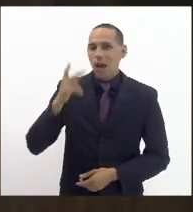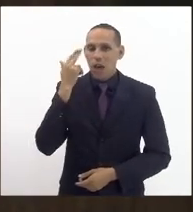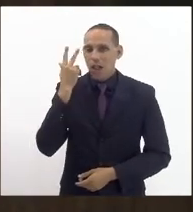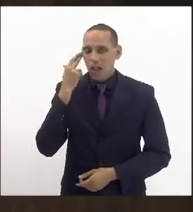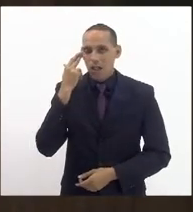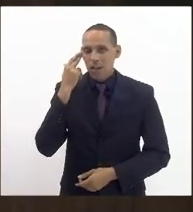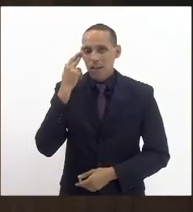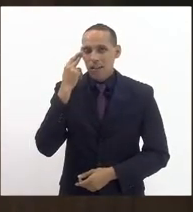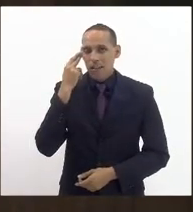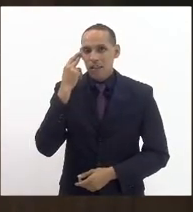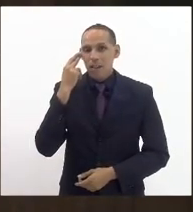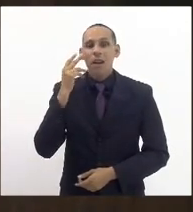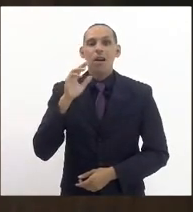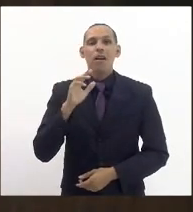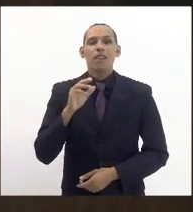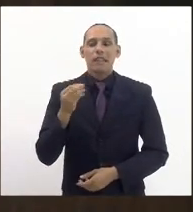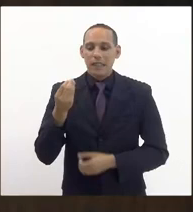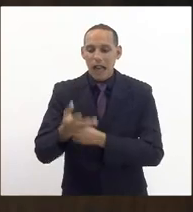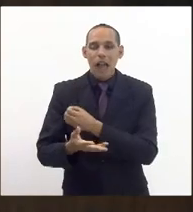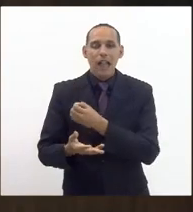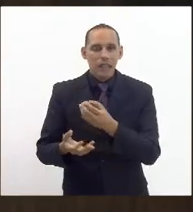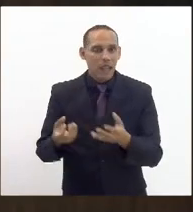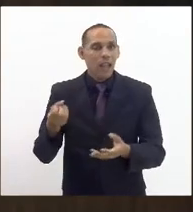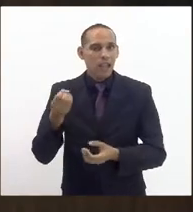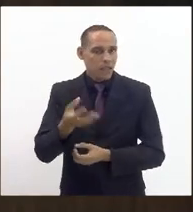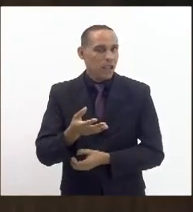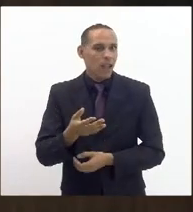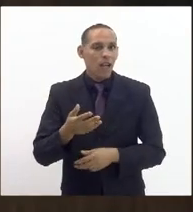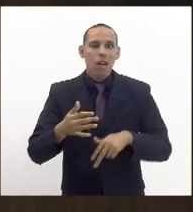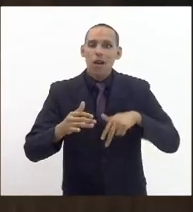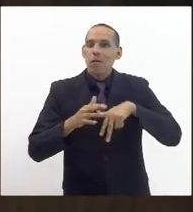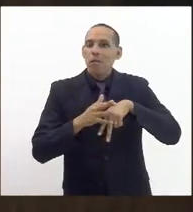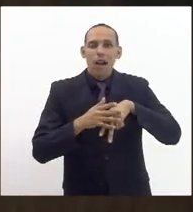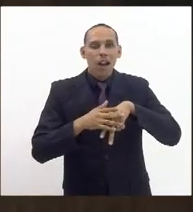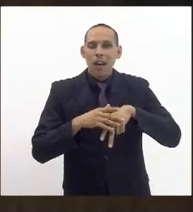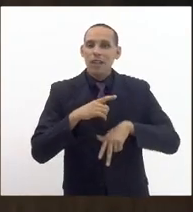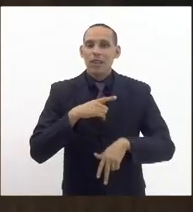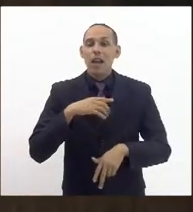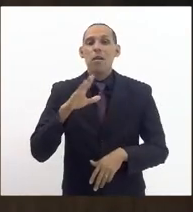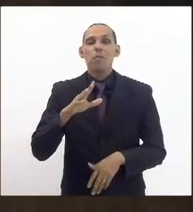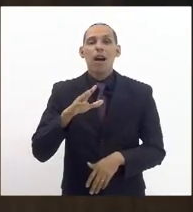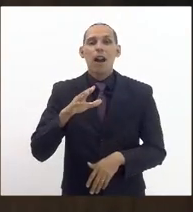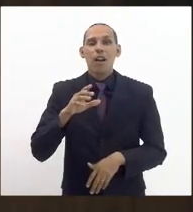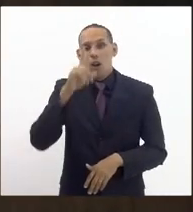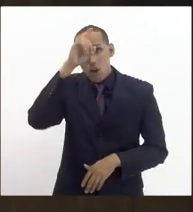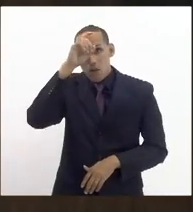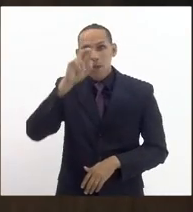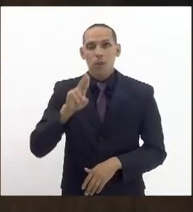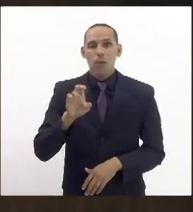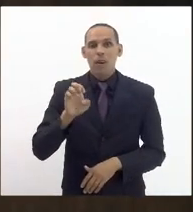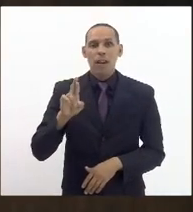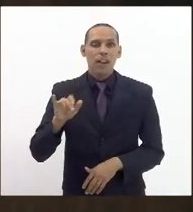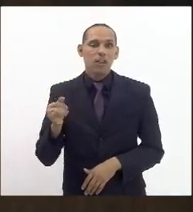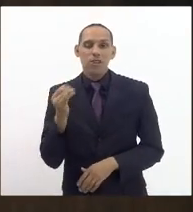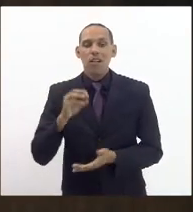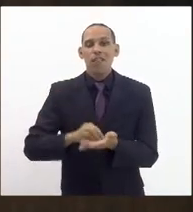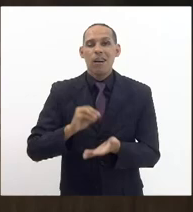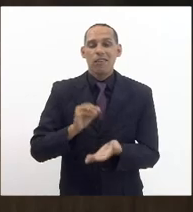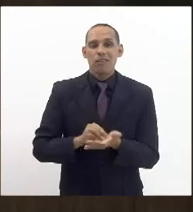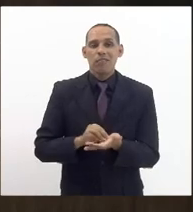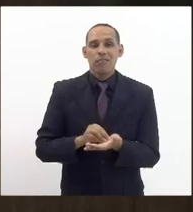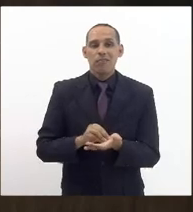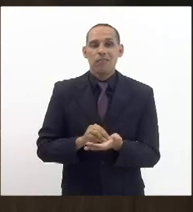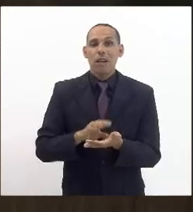que é fornecida para os pacientes. Está em falta lá no Hospital da UERJ. E esse tipo